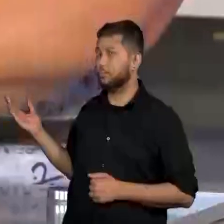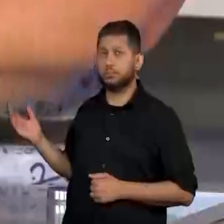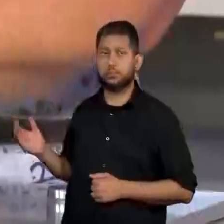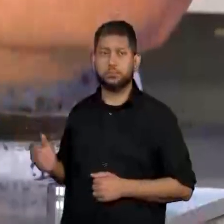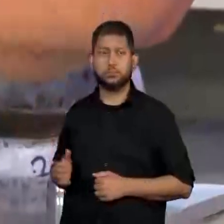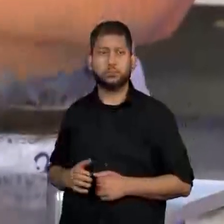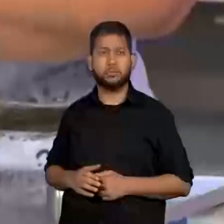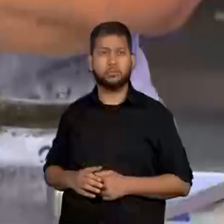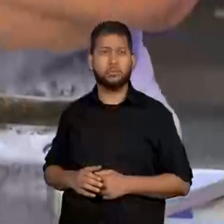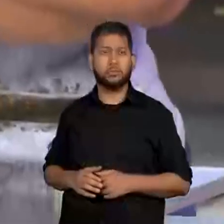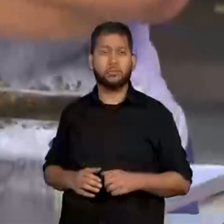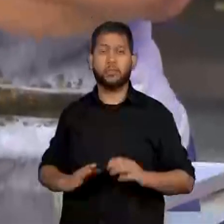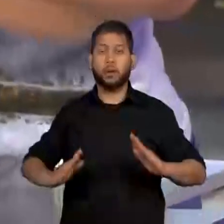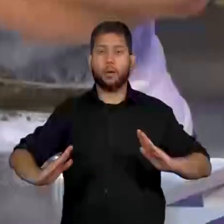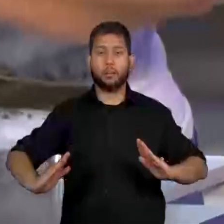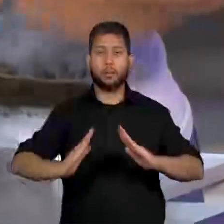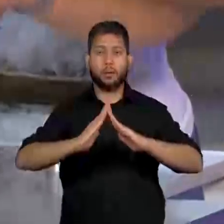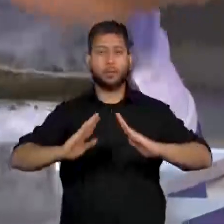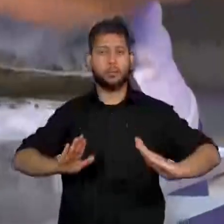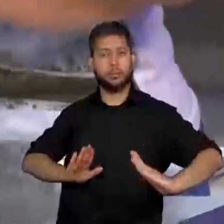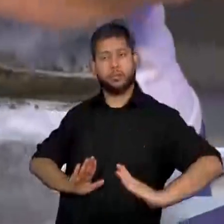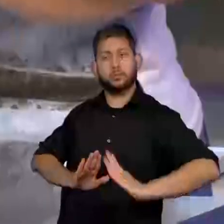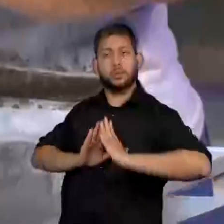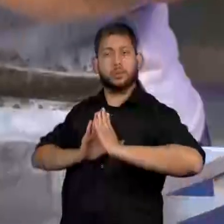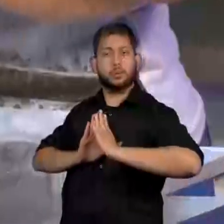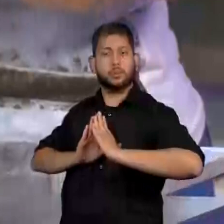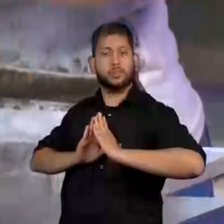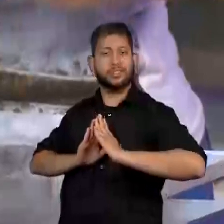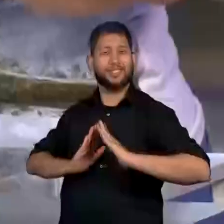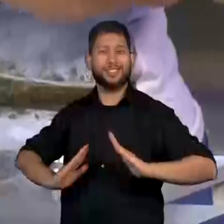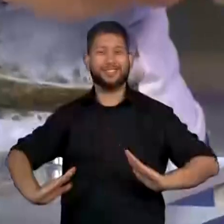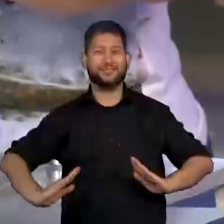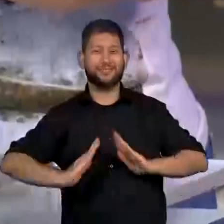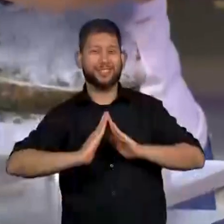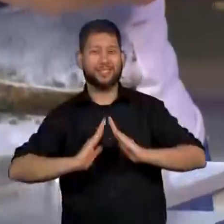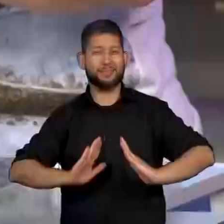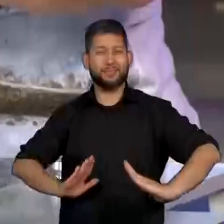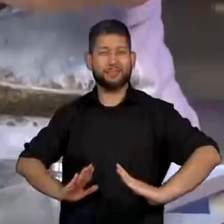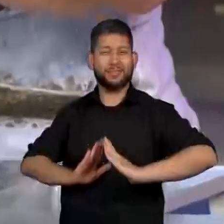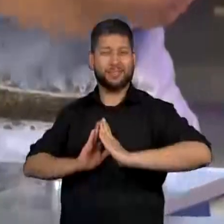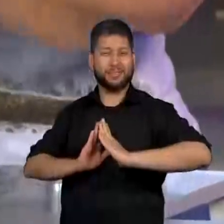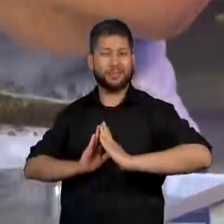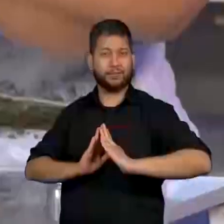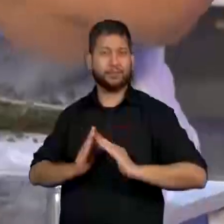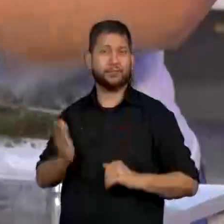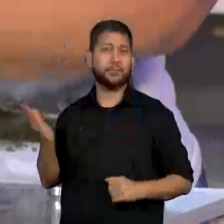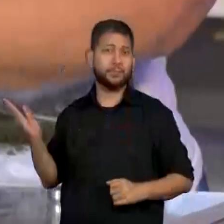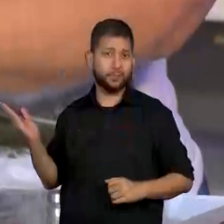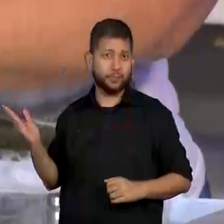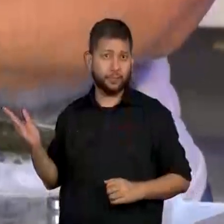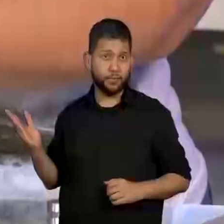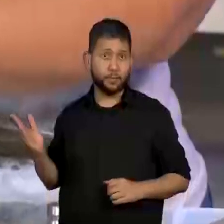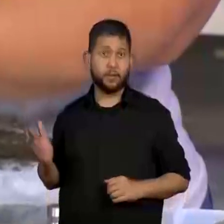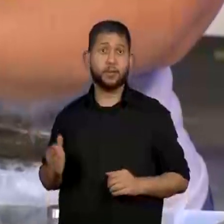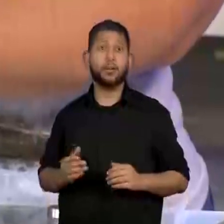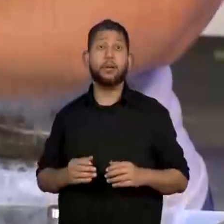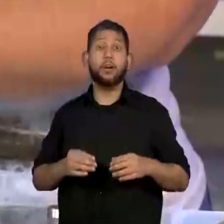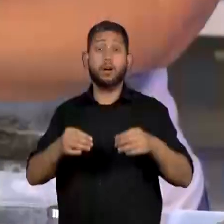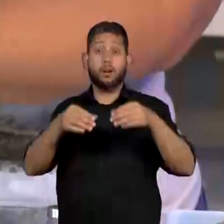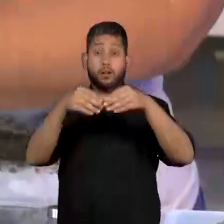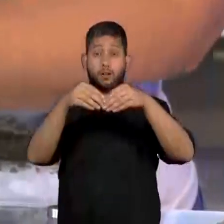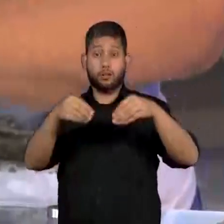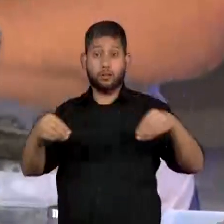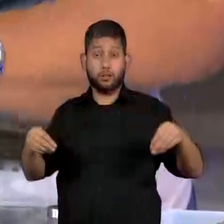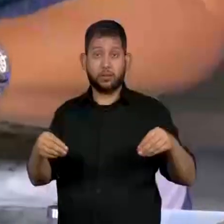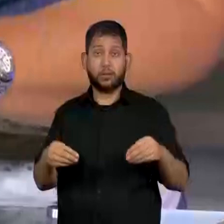pirâmide pegou aí oráculo Olá então agora ela ficou um triângulo mas